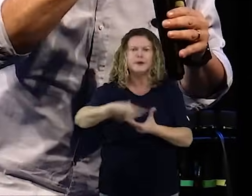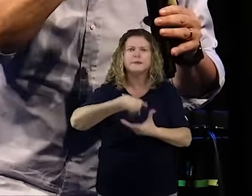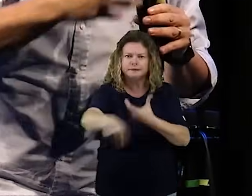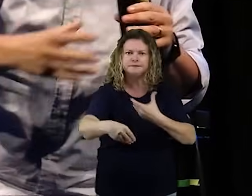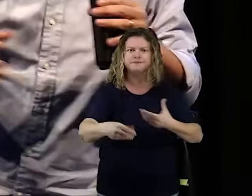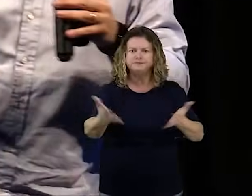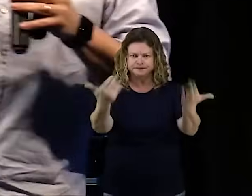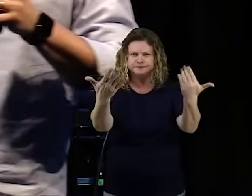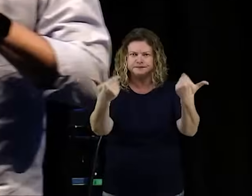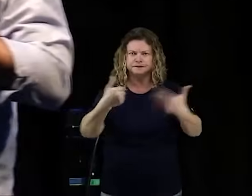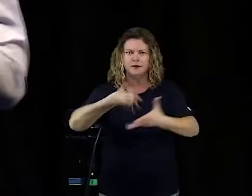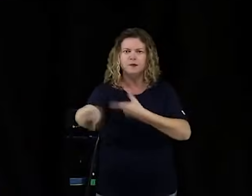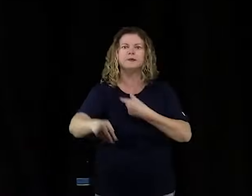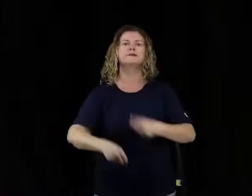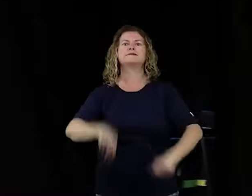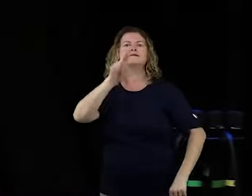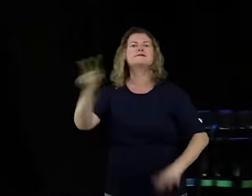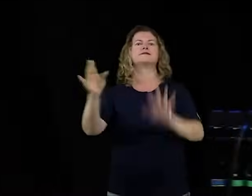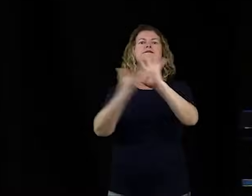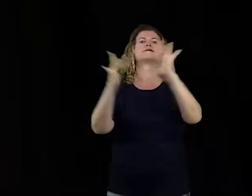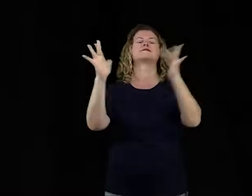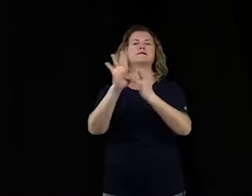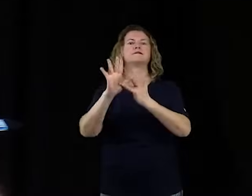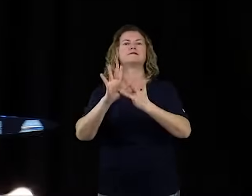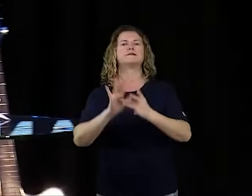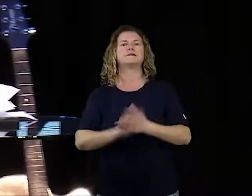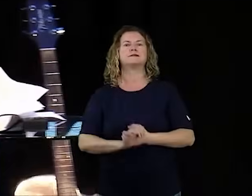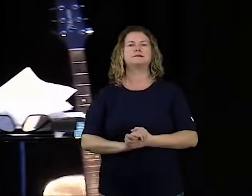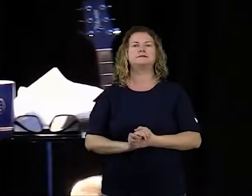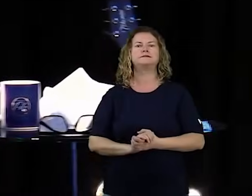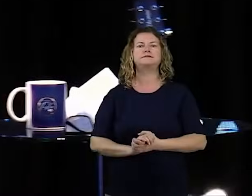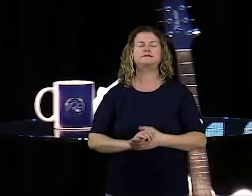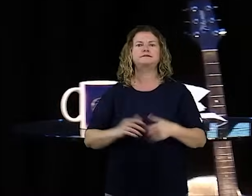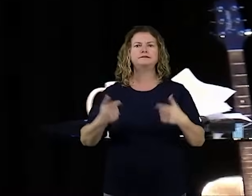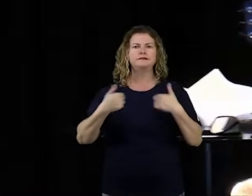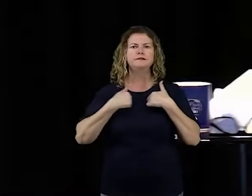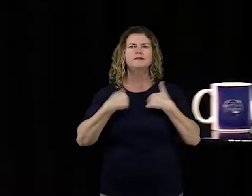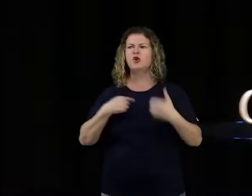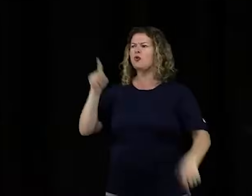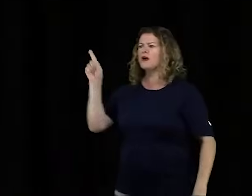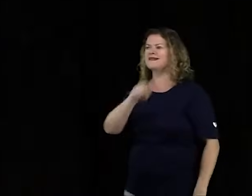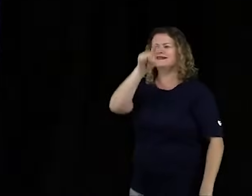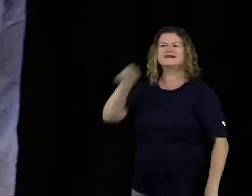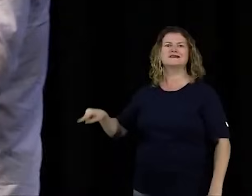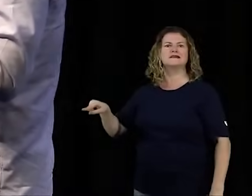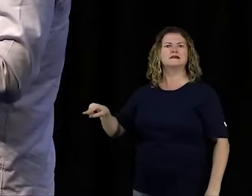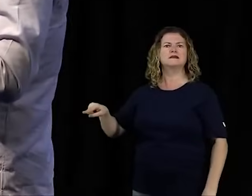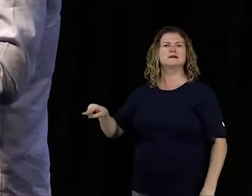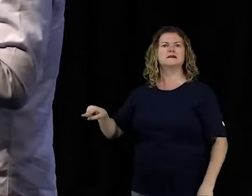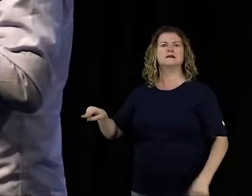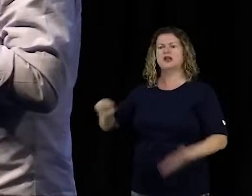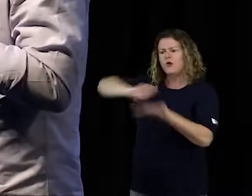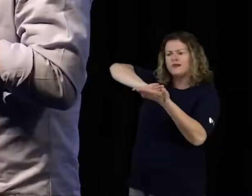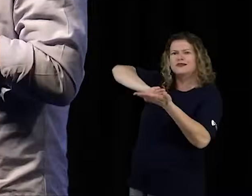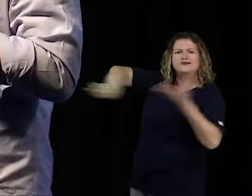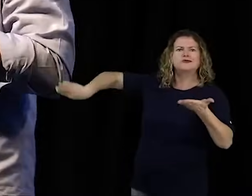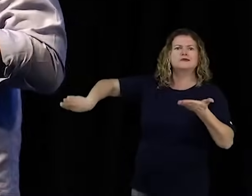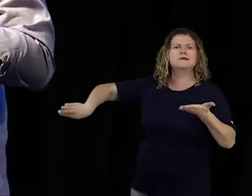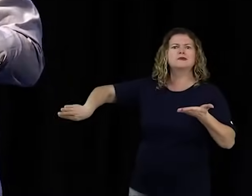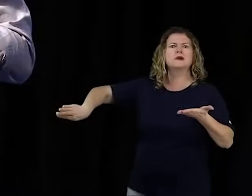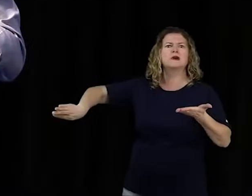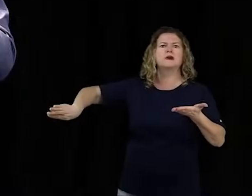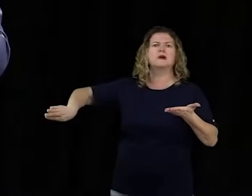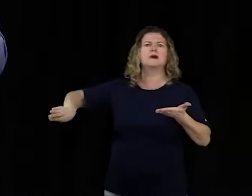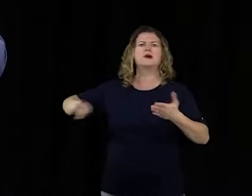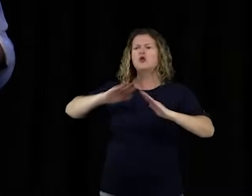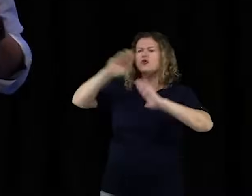deixa sair da sua boca diga em nome de Jesus em nome de Jesus eu des autorizo eu retiro eu retiro